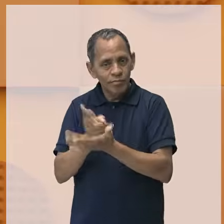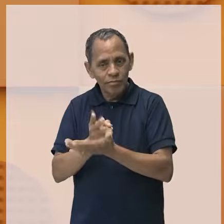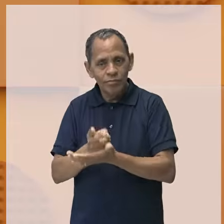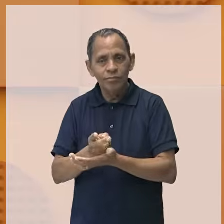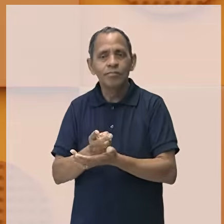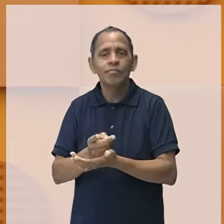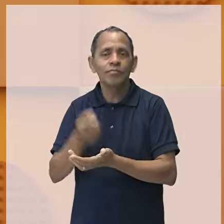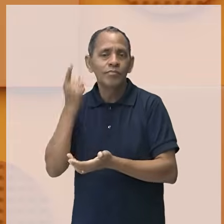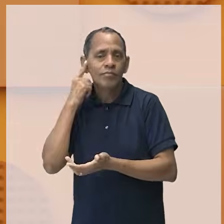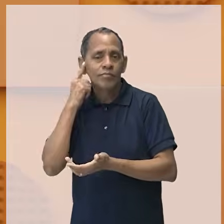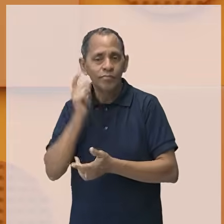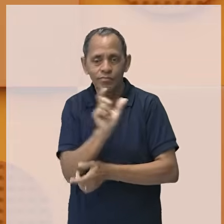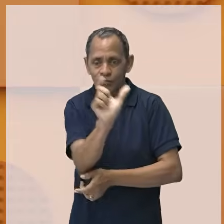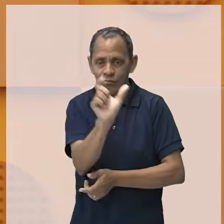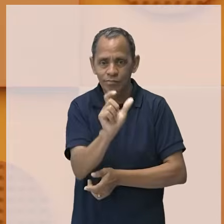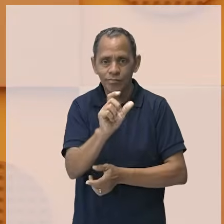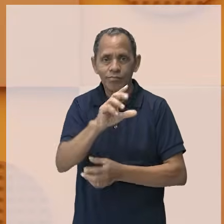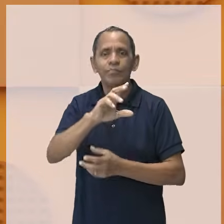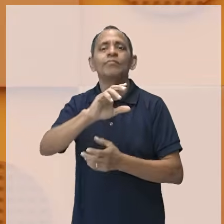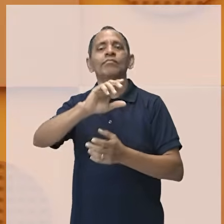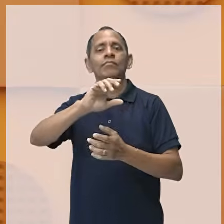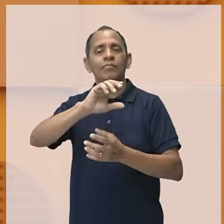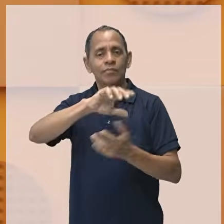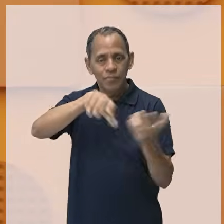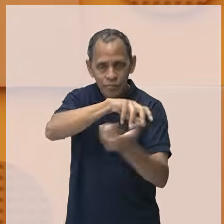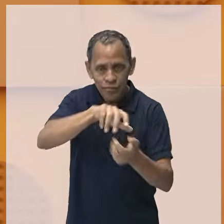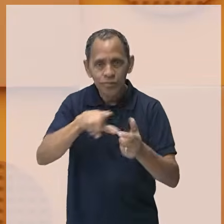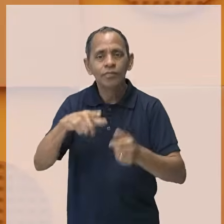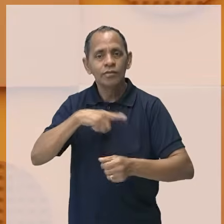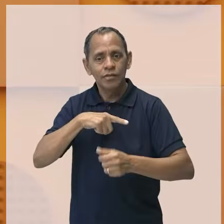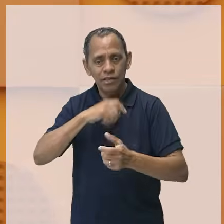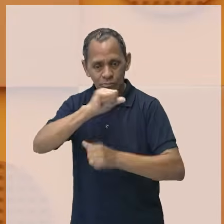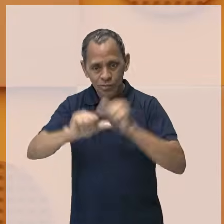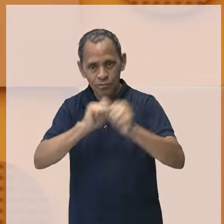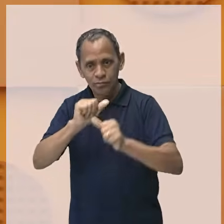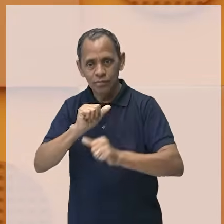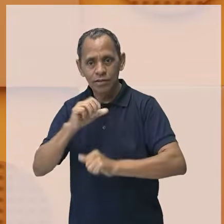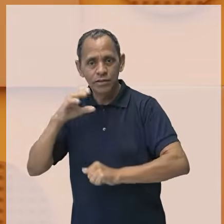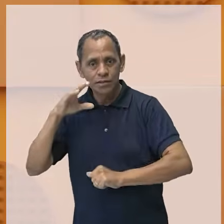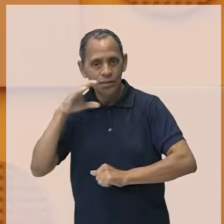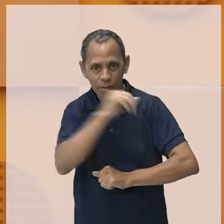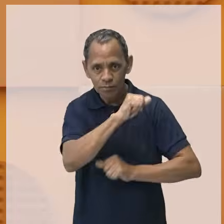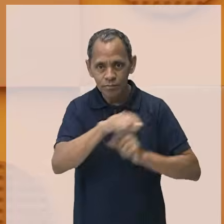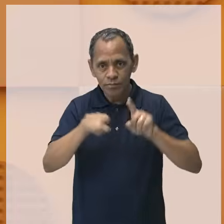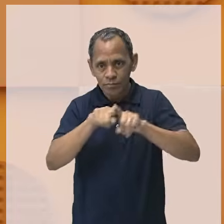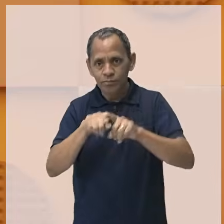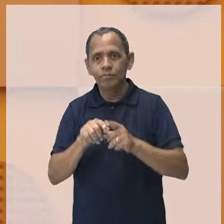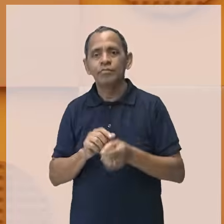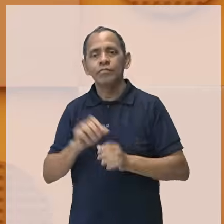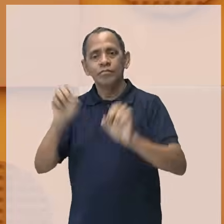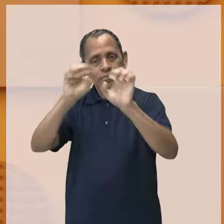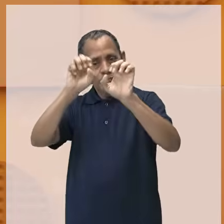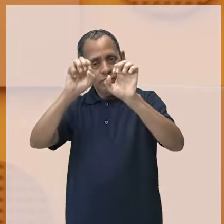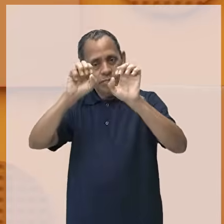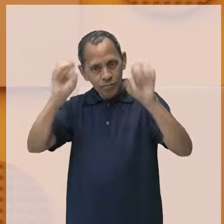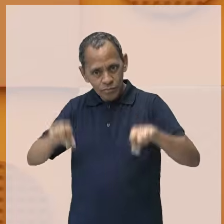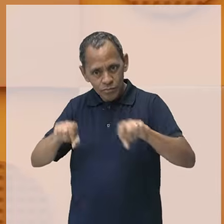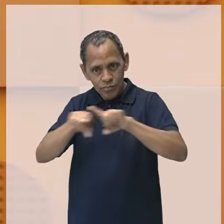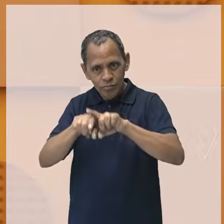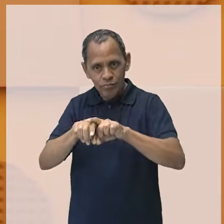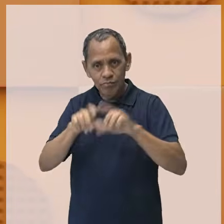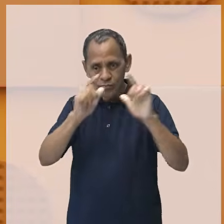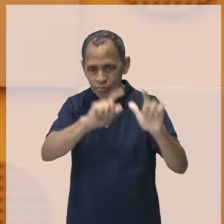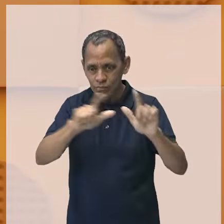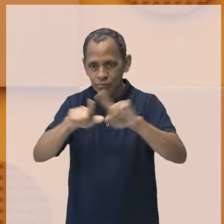pensem bem, toda vez que vocês ouvirem a palavra revolução, quer dizer que houve uma mudança drástica em várias estruturas de